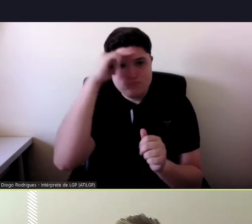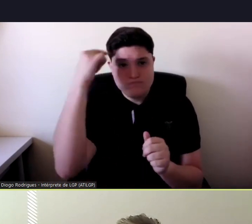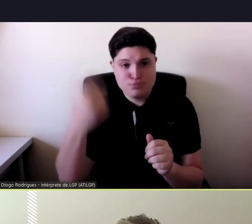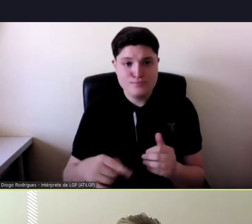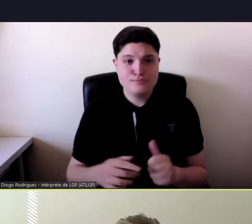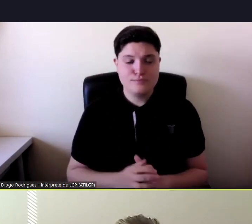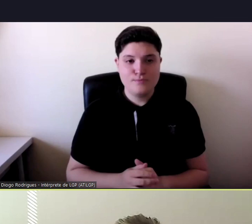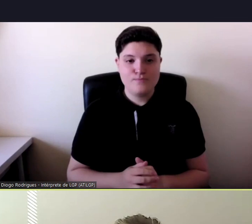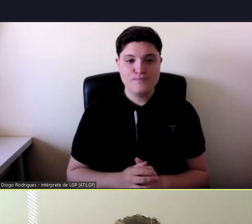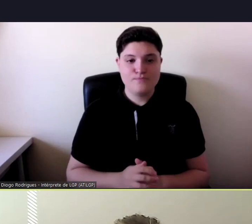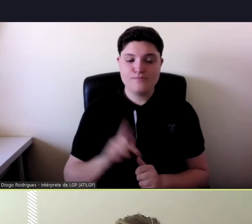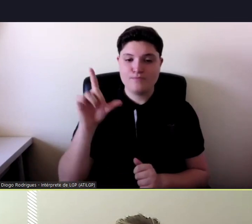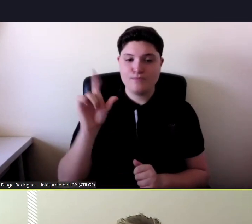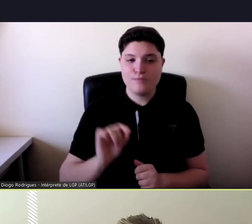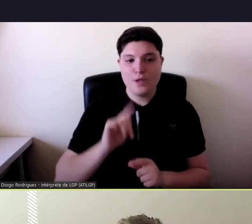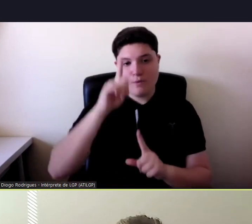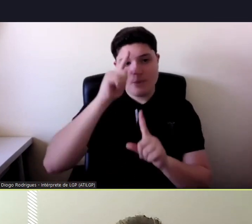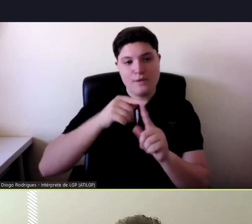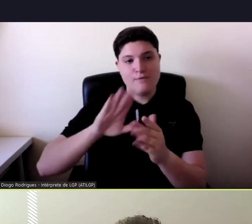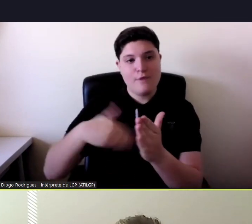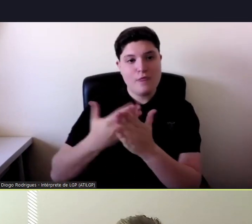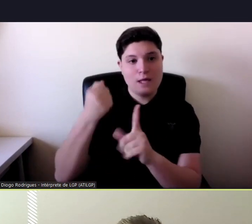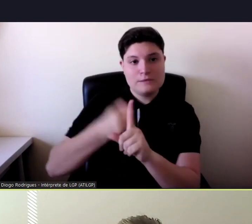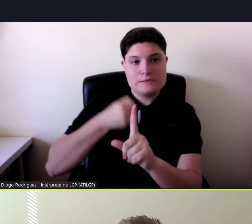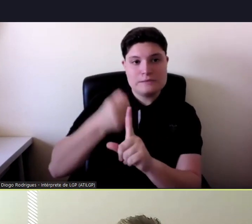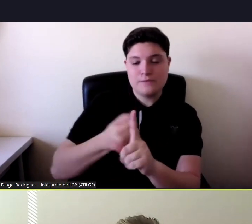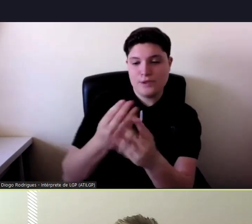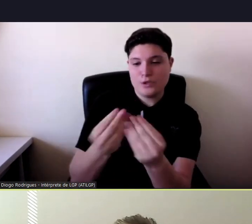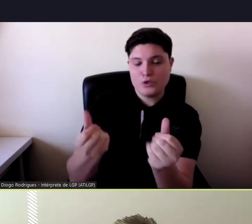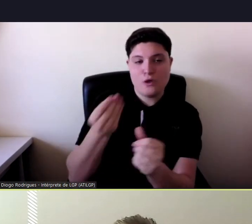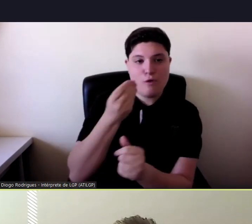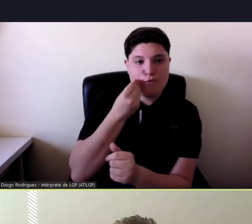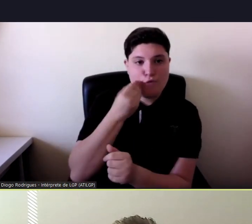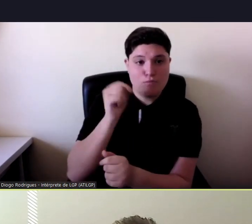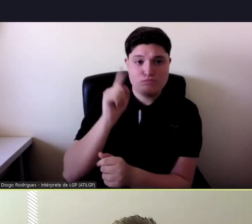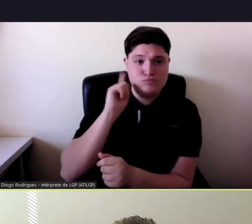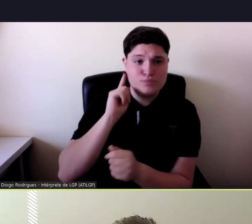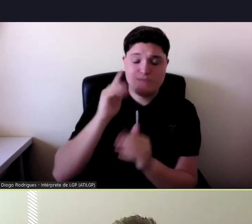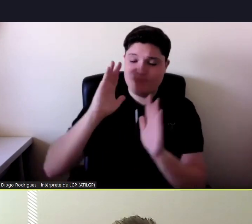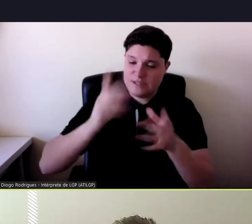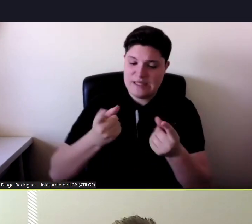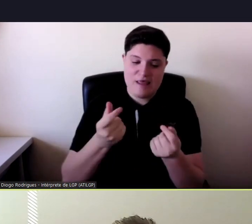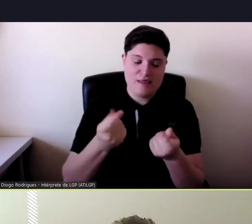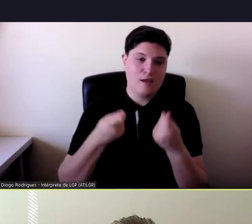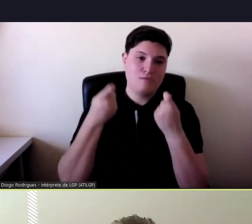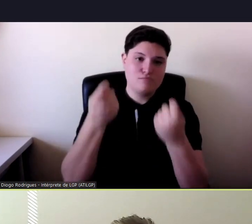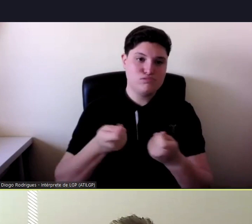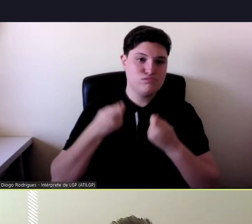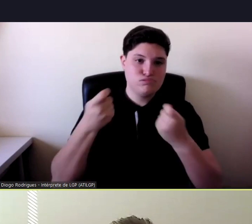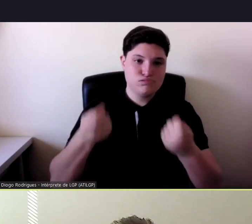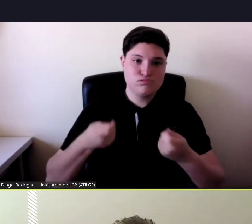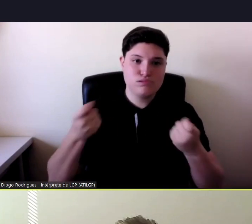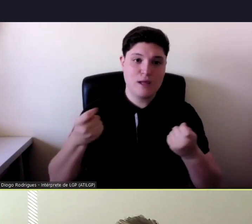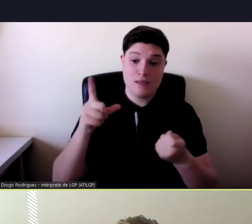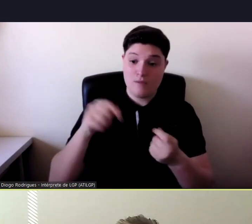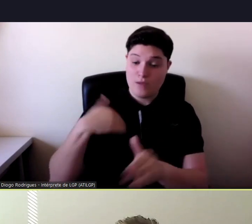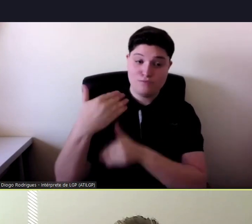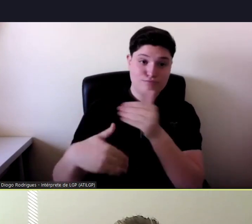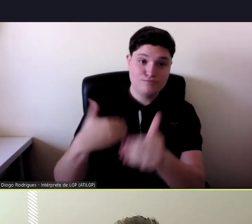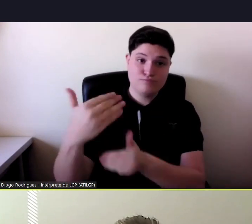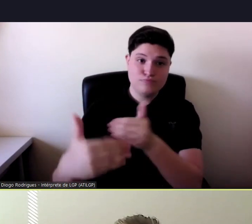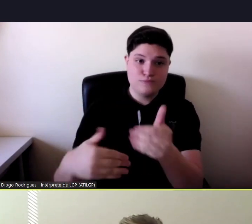na respectiva contribuição para os desafios globais, exigindo investimentos significativos e contínuos naquilo que é